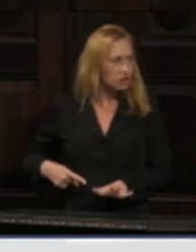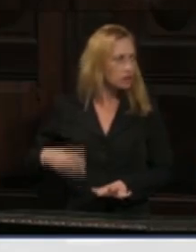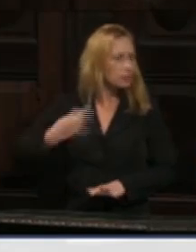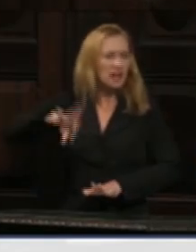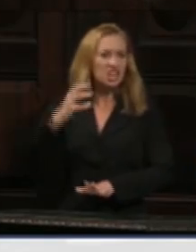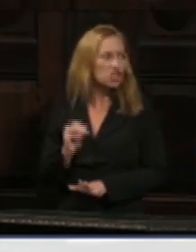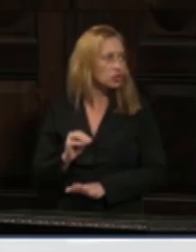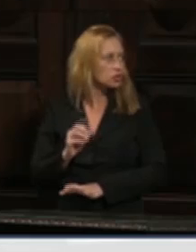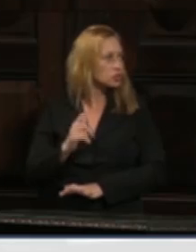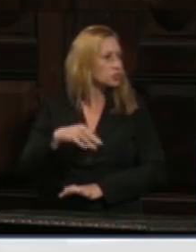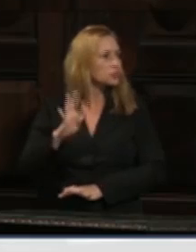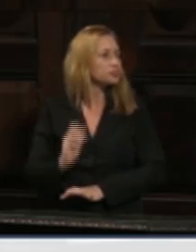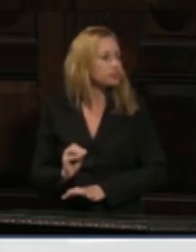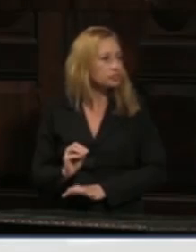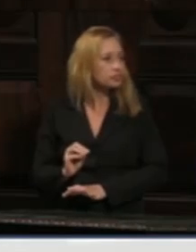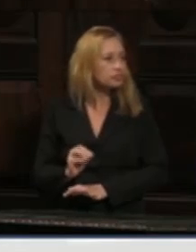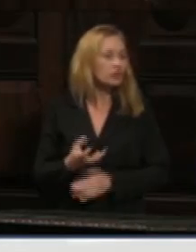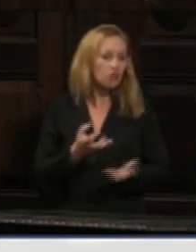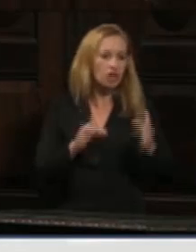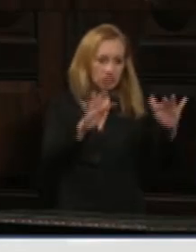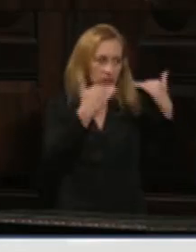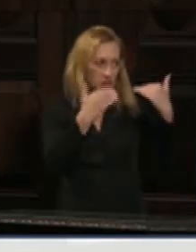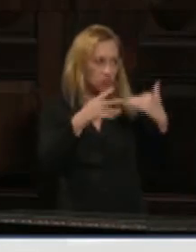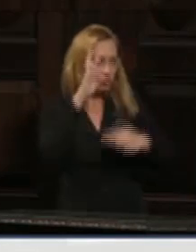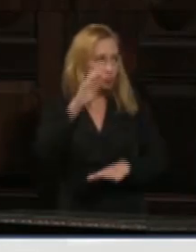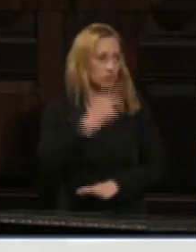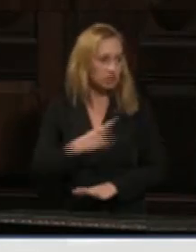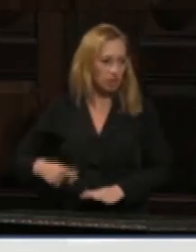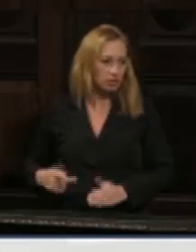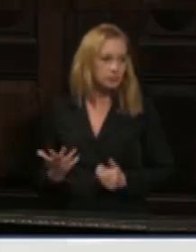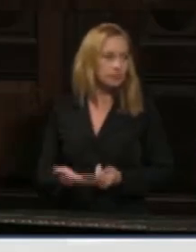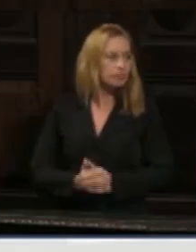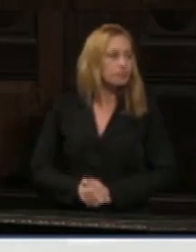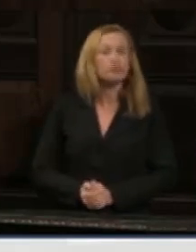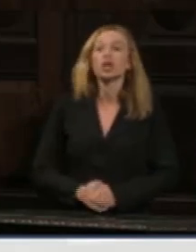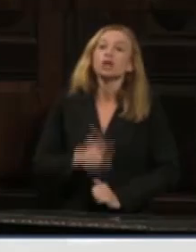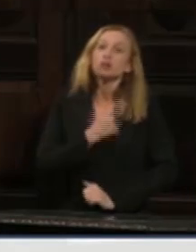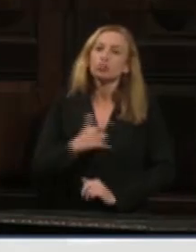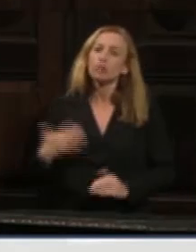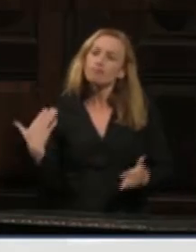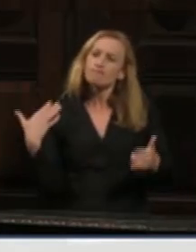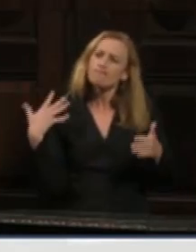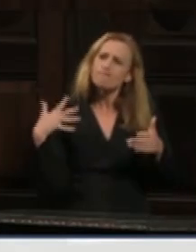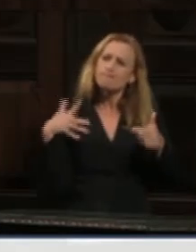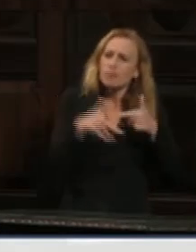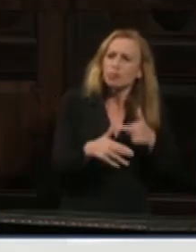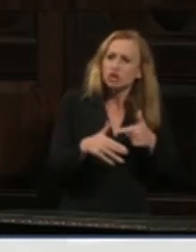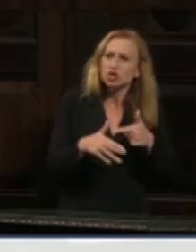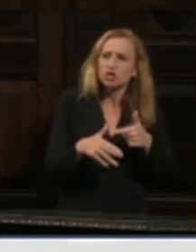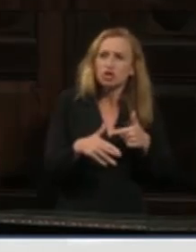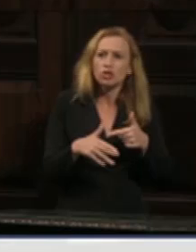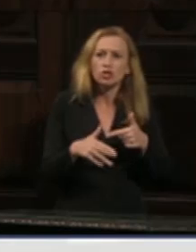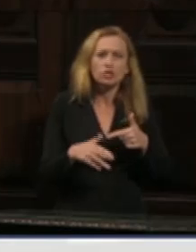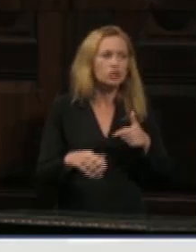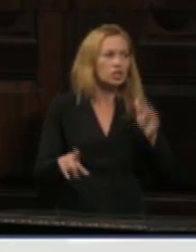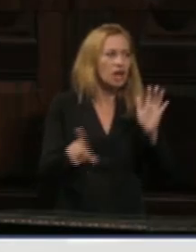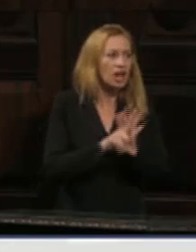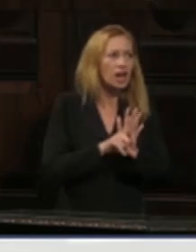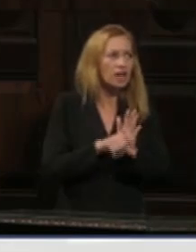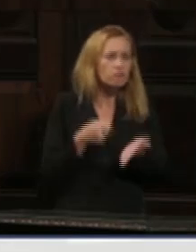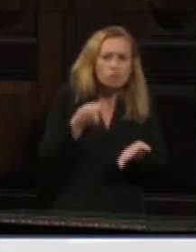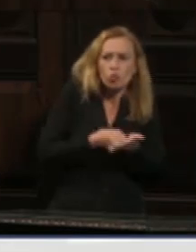por favor, eu quero a atenção do presidente. Não há impeditivo, e estamos até cobrando do